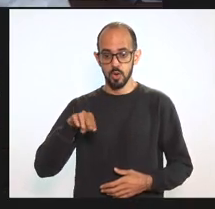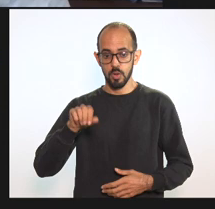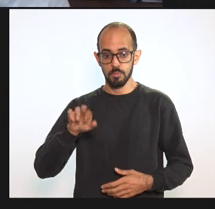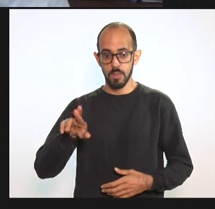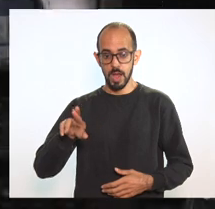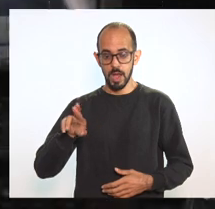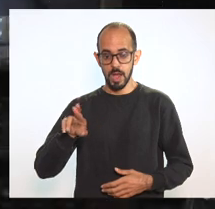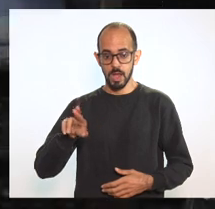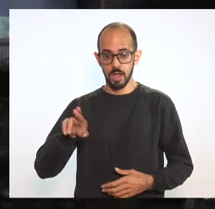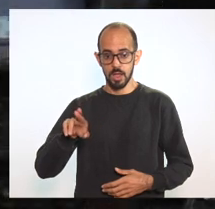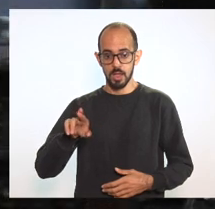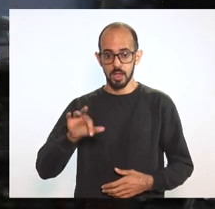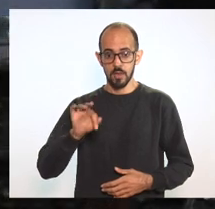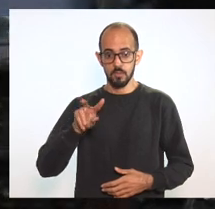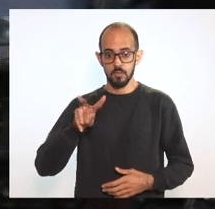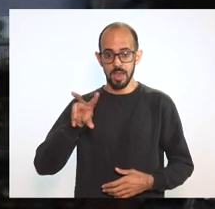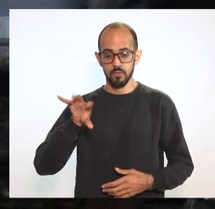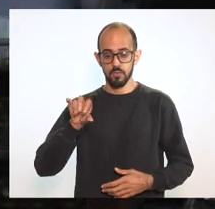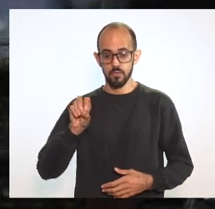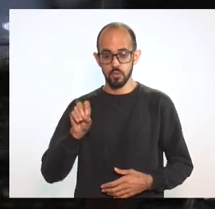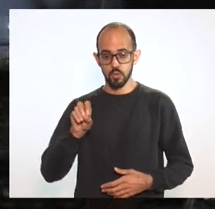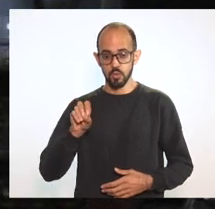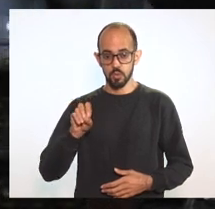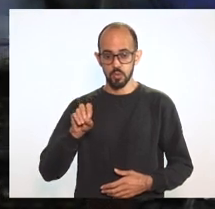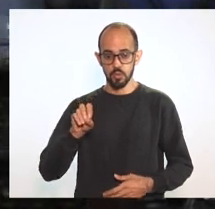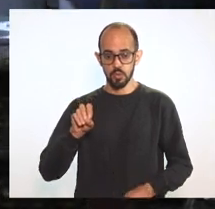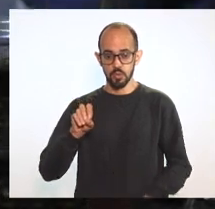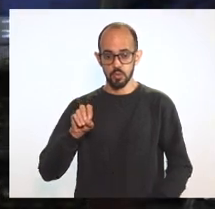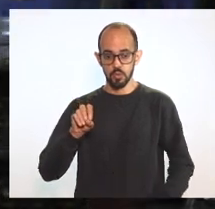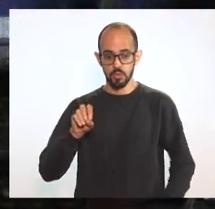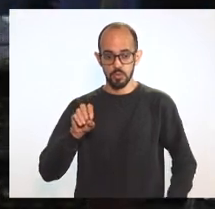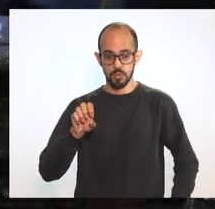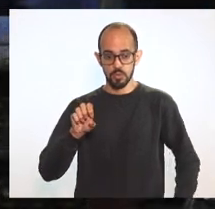Perdão, deputado Flávio Serafini, não é o... Mas é...